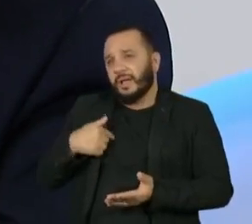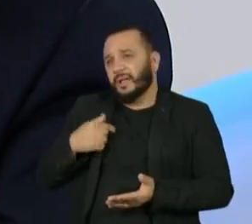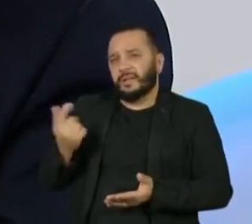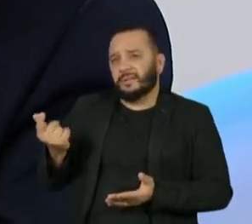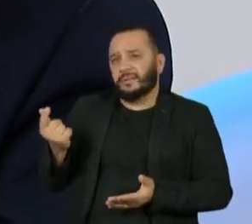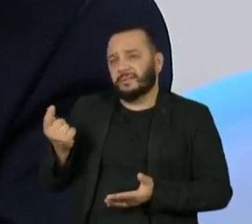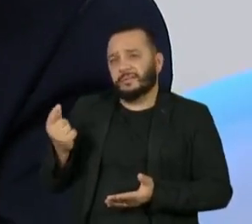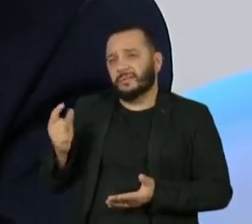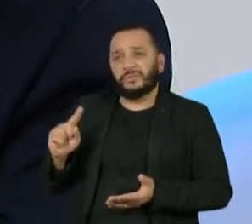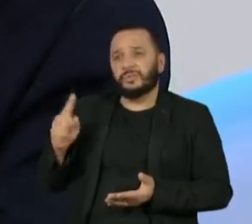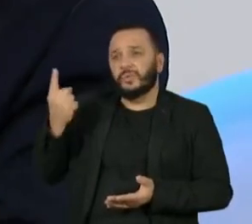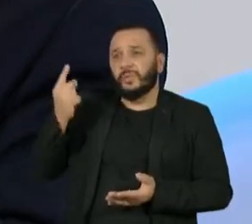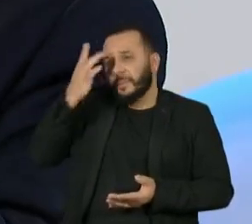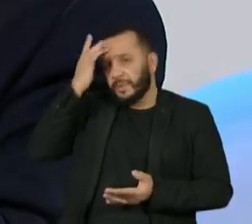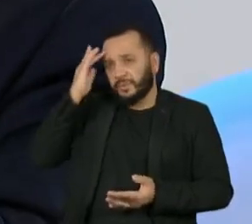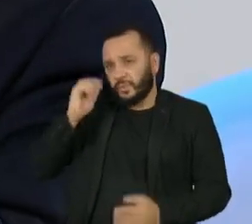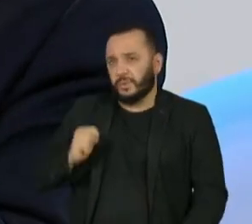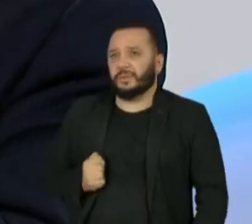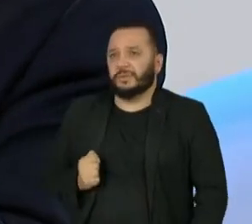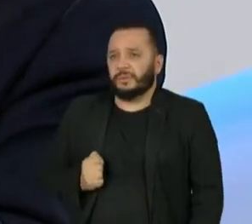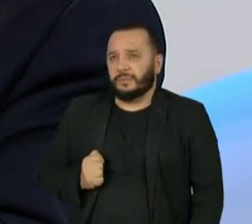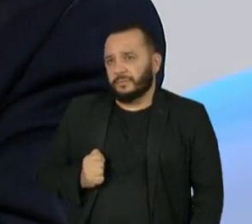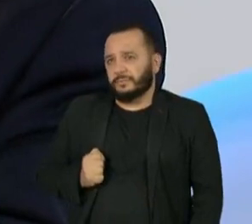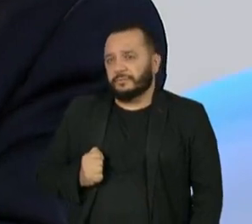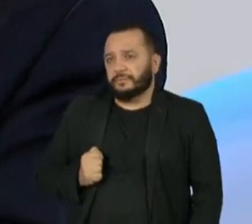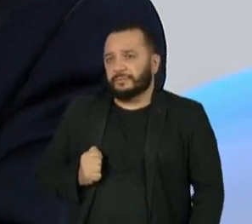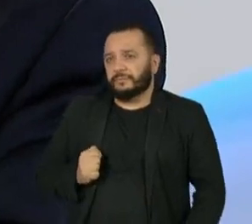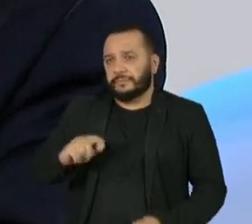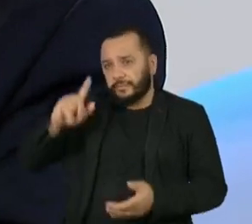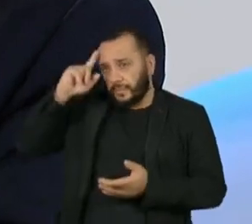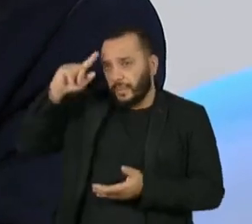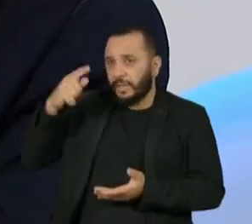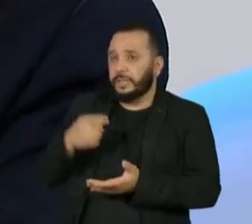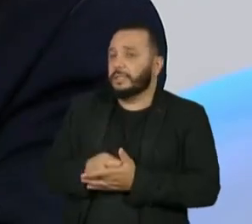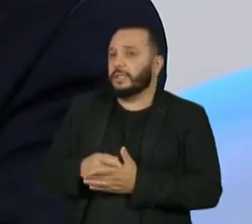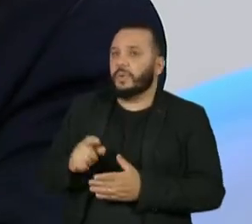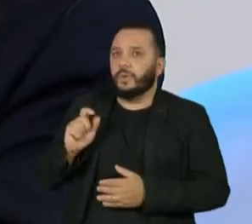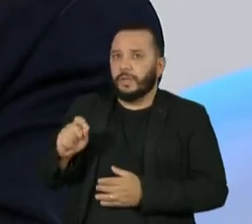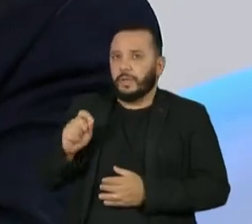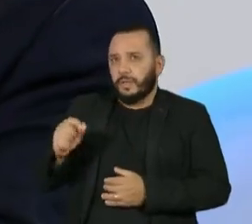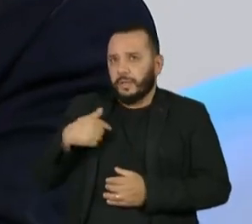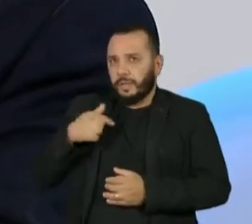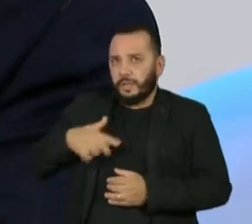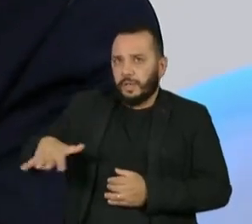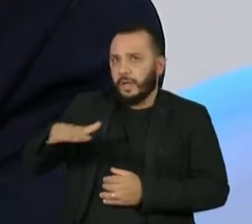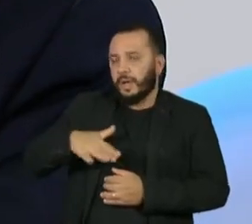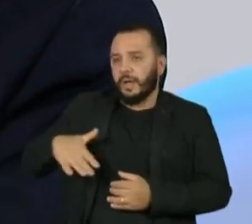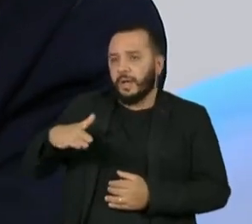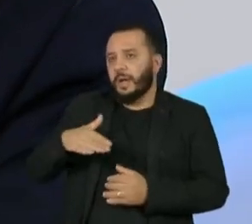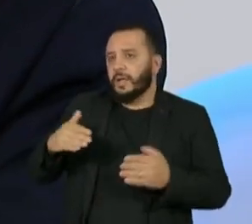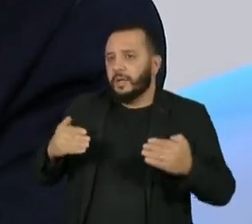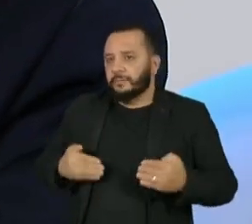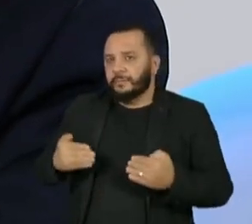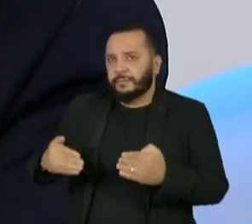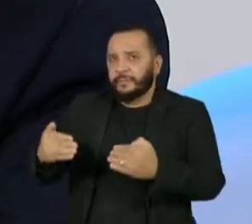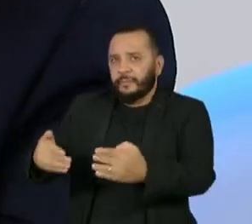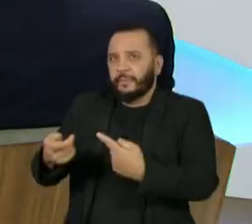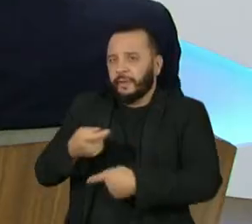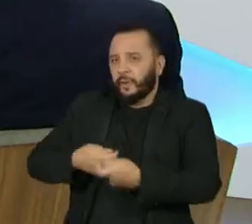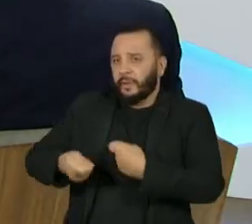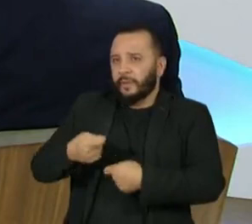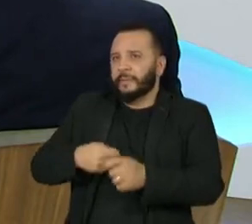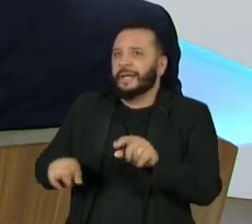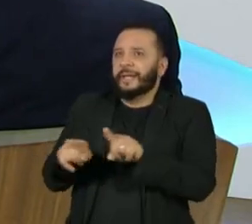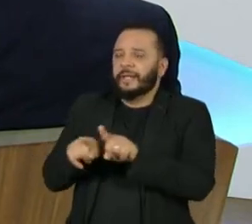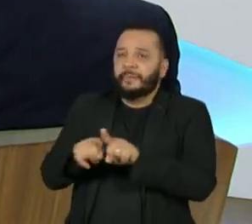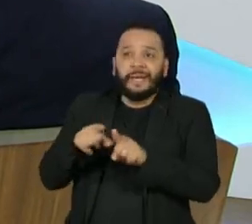é uma decisão do na Área hoje do Ministério da economia e a